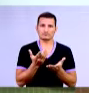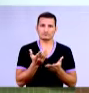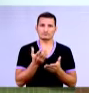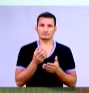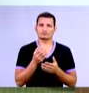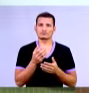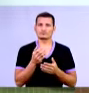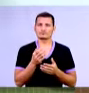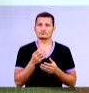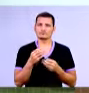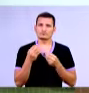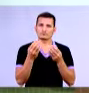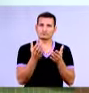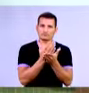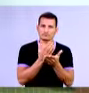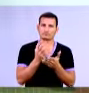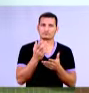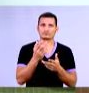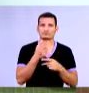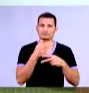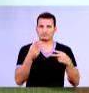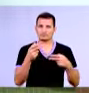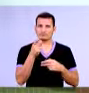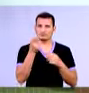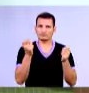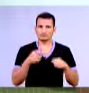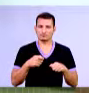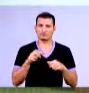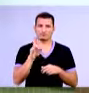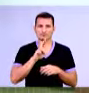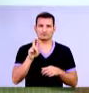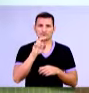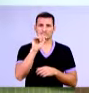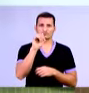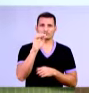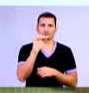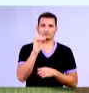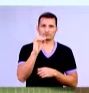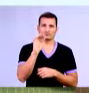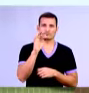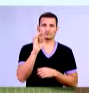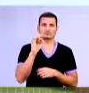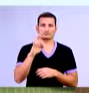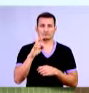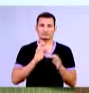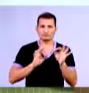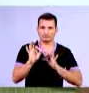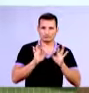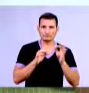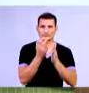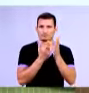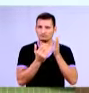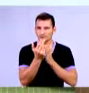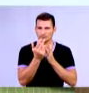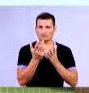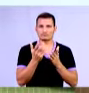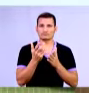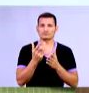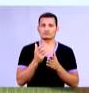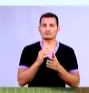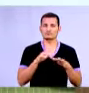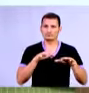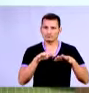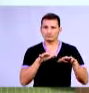você seja capaz de usar este software para efetivamente manipular imagens, né? Produzir imagens aí com efeitos,